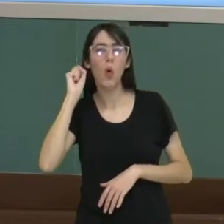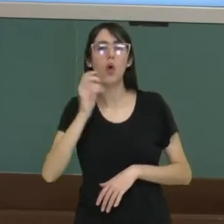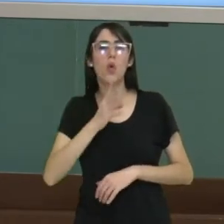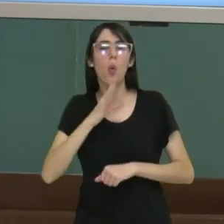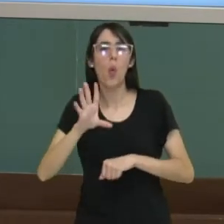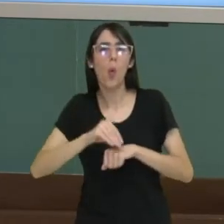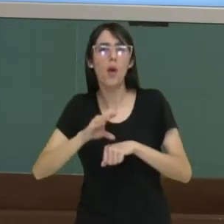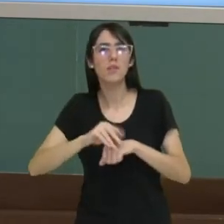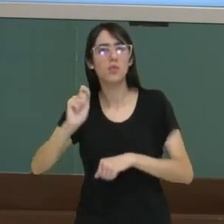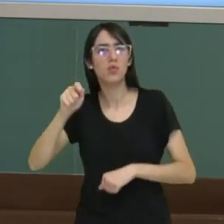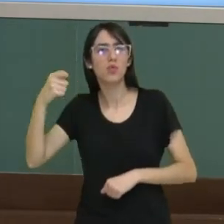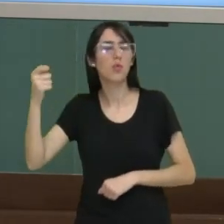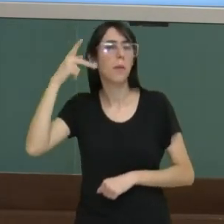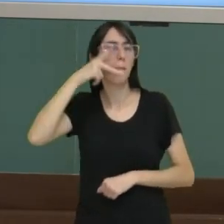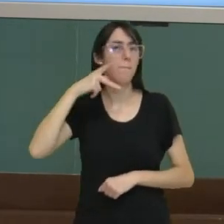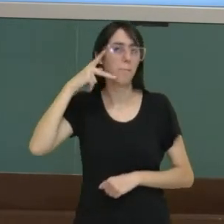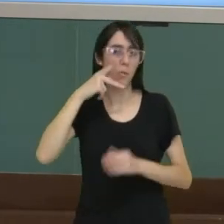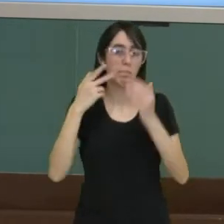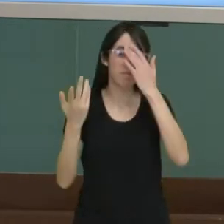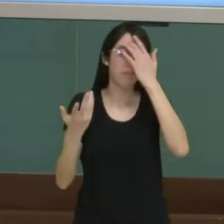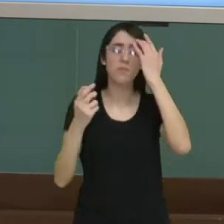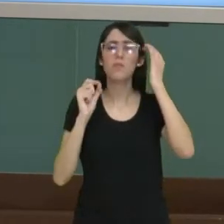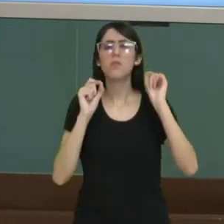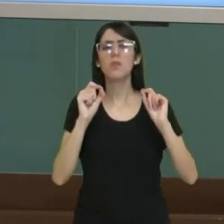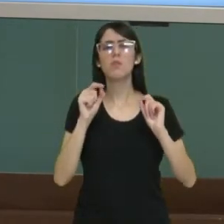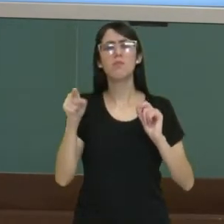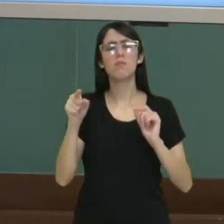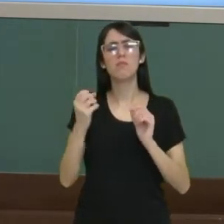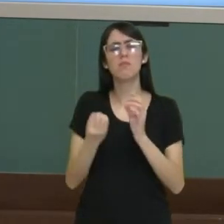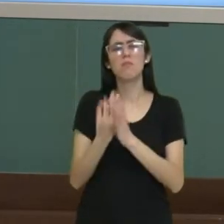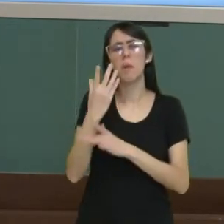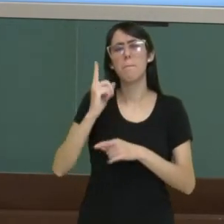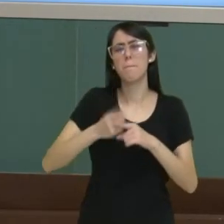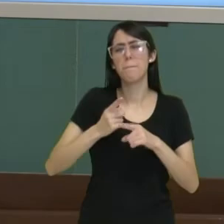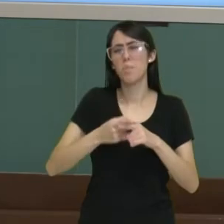da política e tudo mais. E o que esse programa queria? Vamos ver?